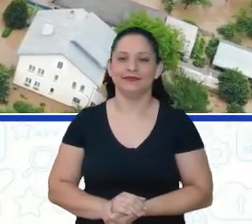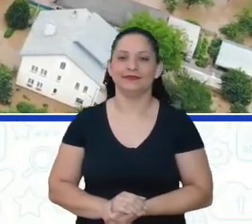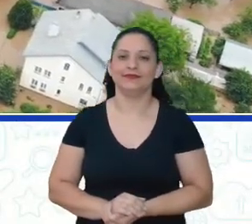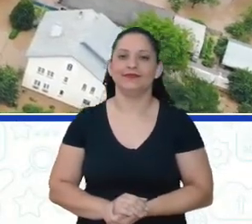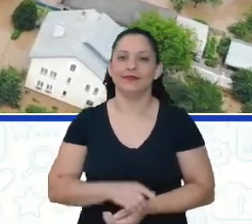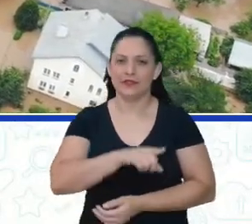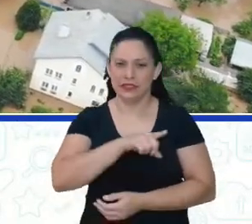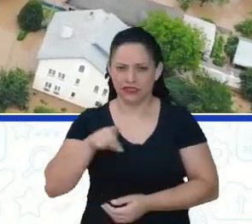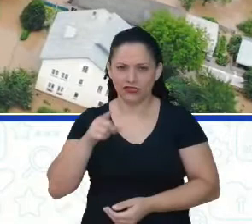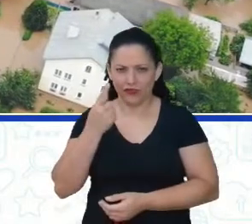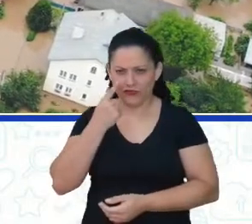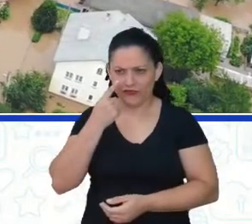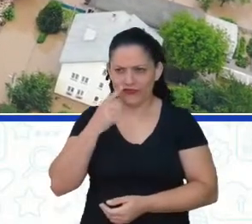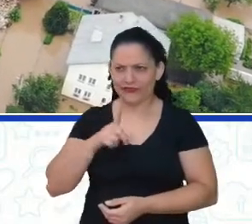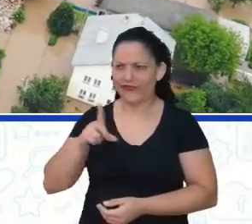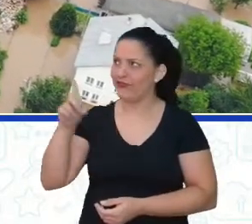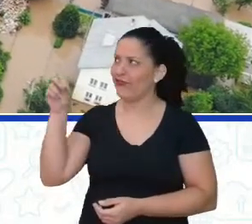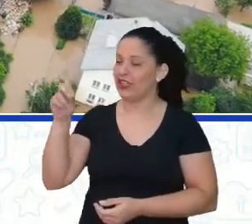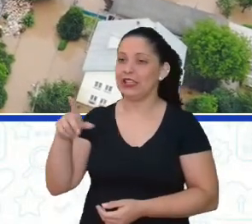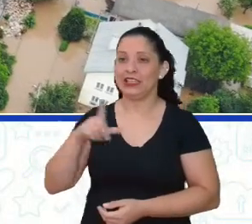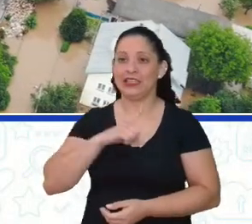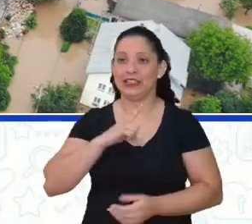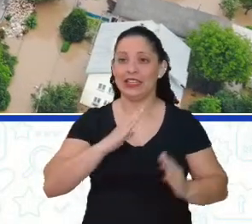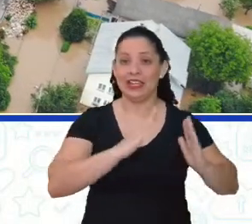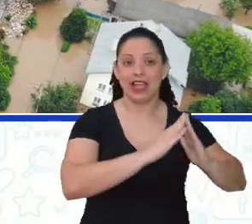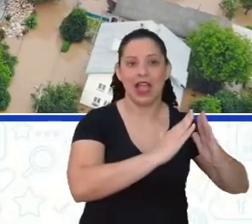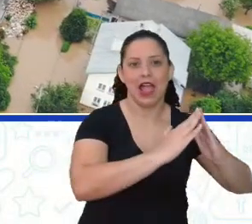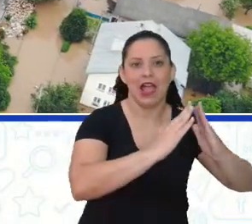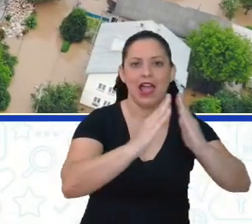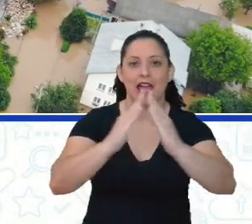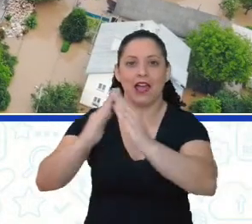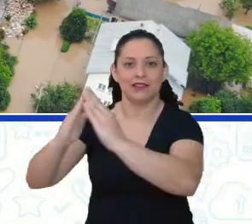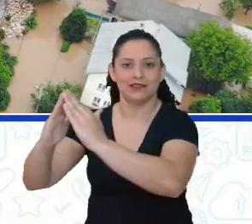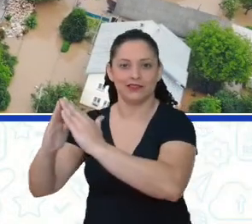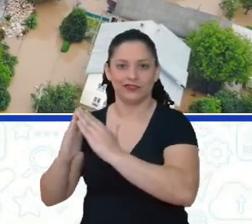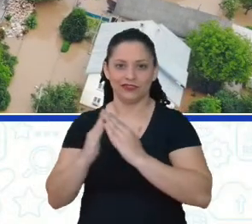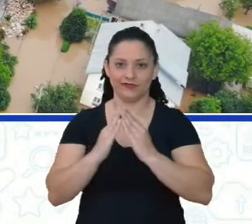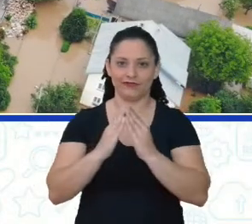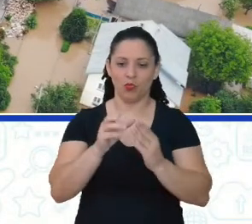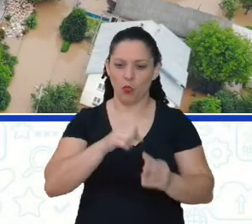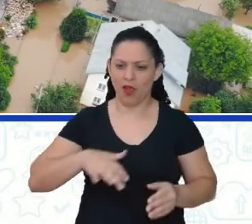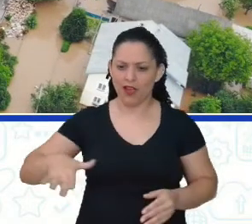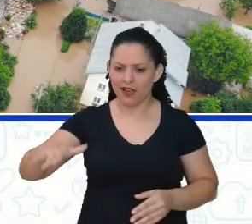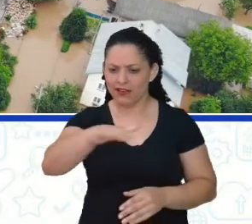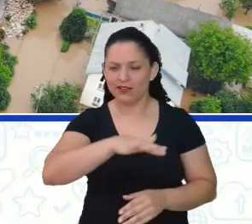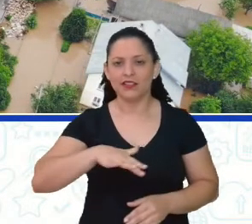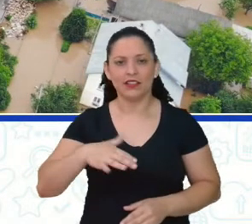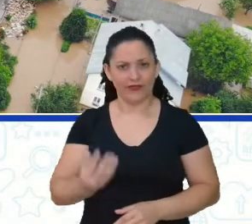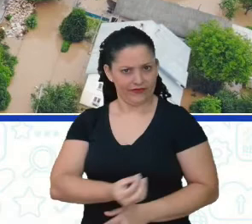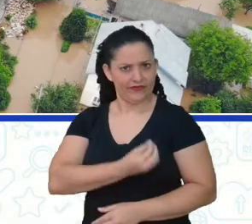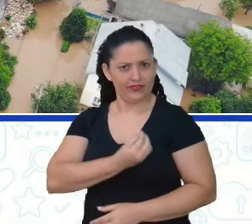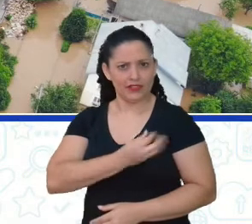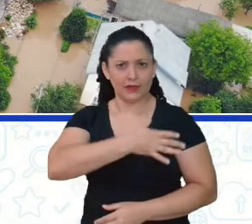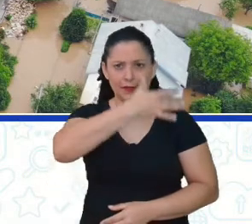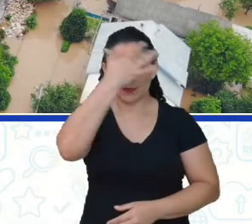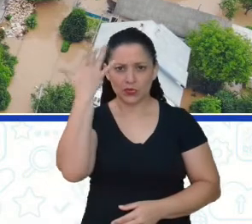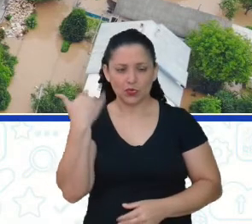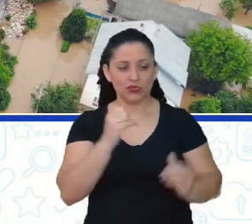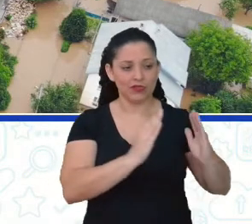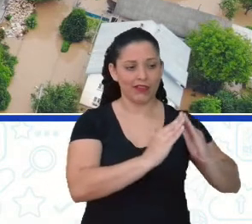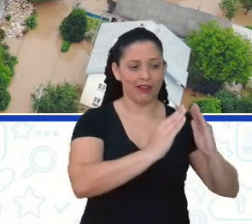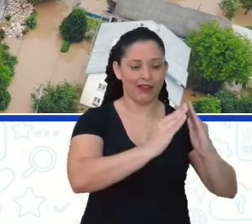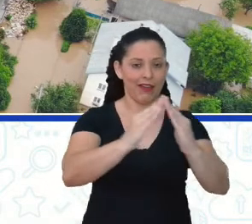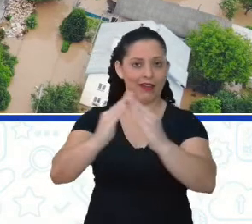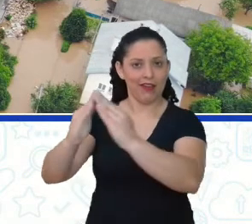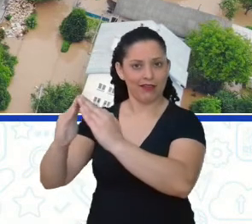Gente, vocês estão reparando que aí temos casas, né? Então, essa é uma área urbana e tá cheia